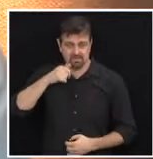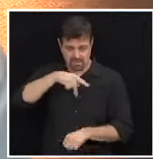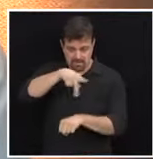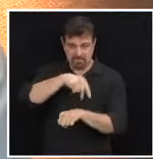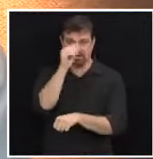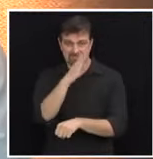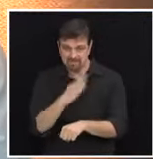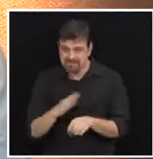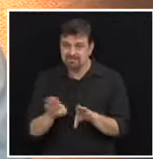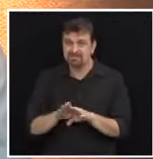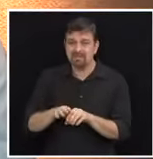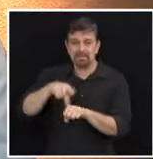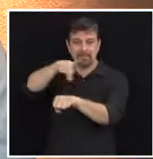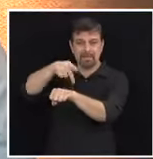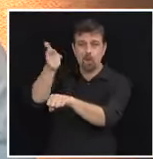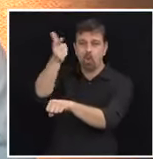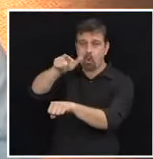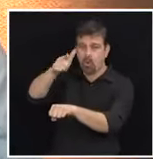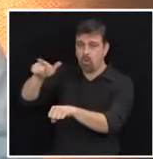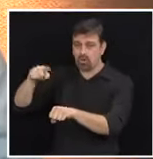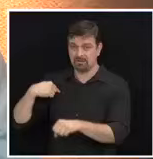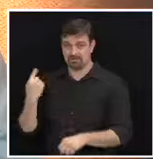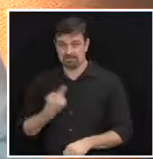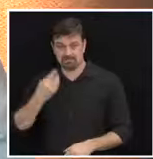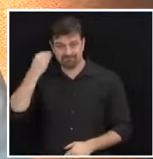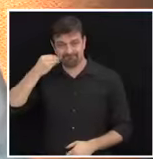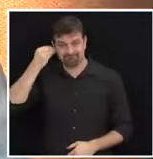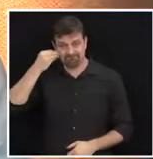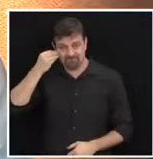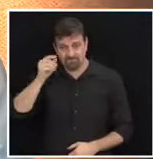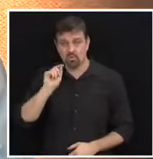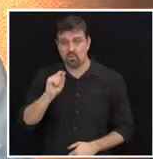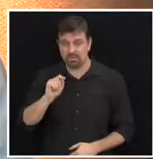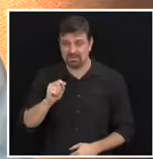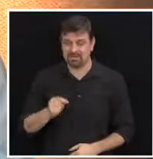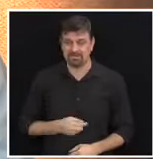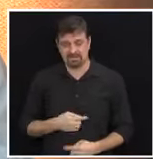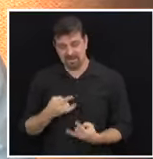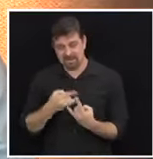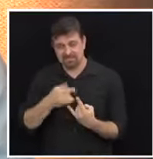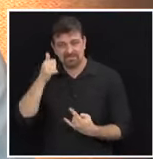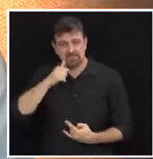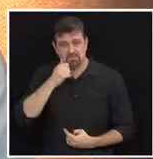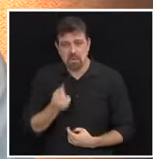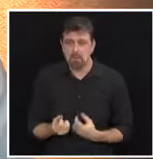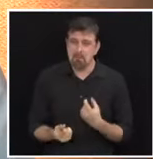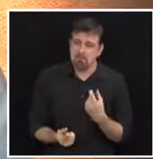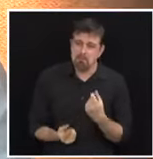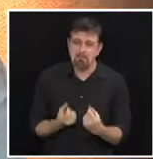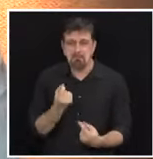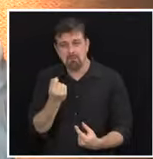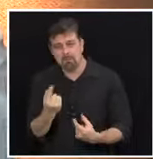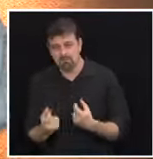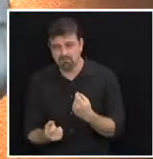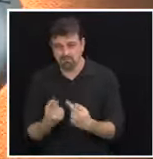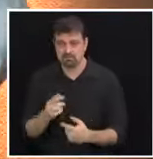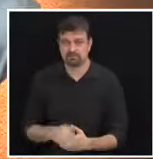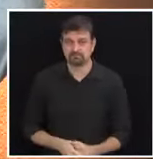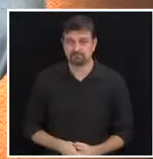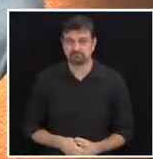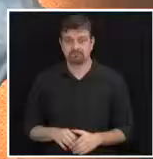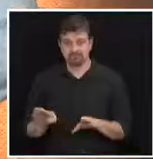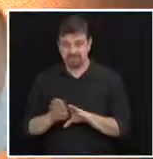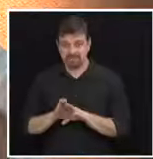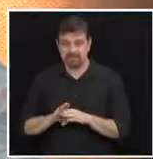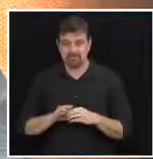né? Mas a nossa experiência realmente é que o uso é muito pequeno, embora tenha uma utilidade interessante. Em relação à